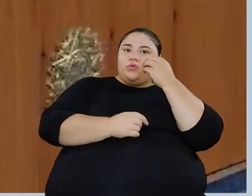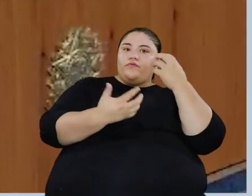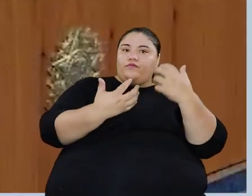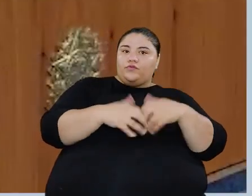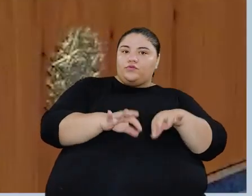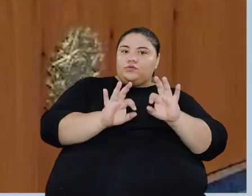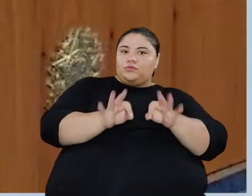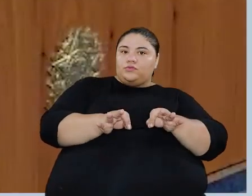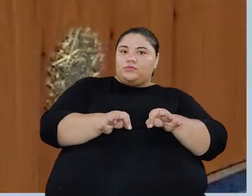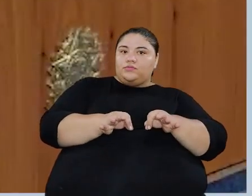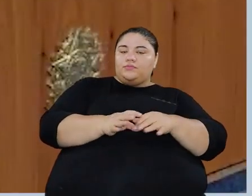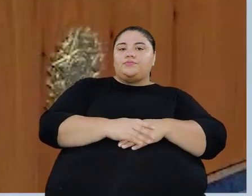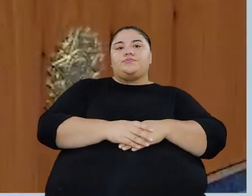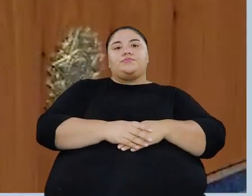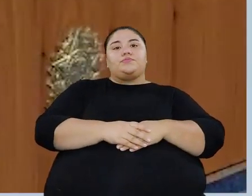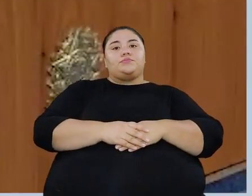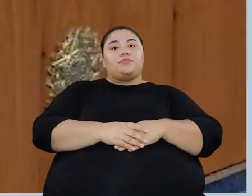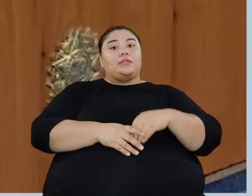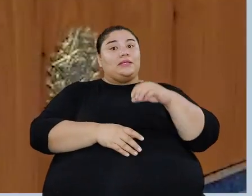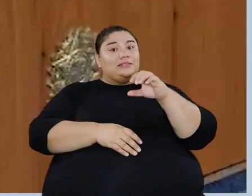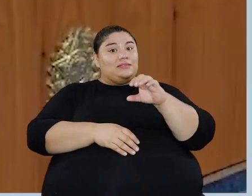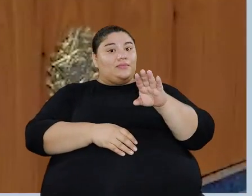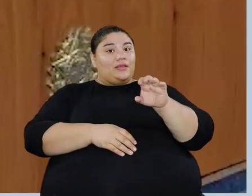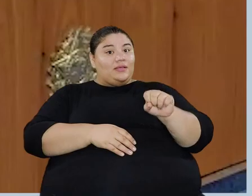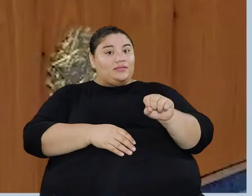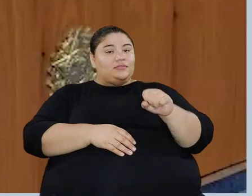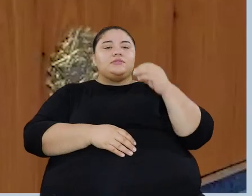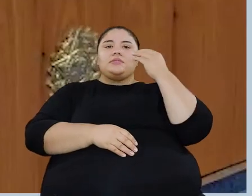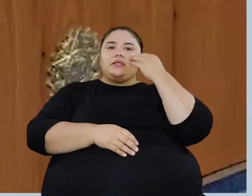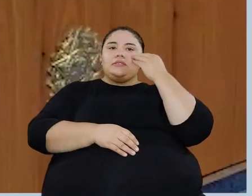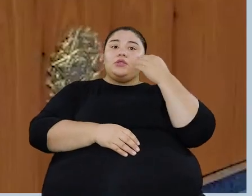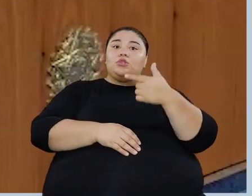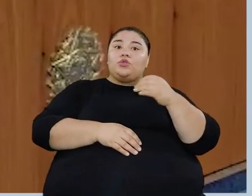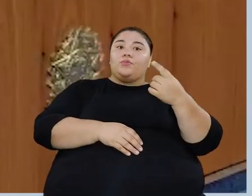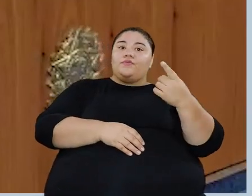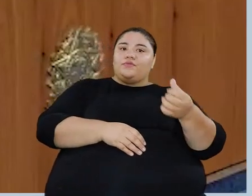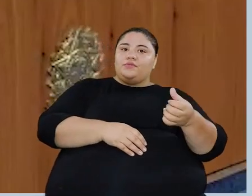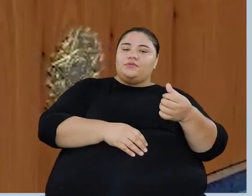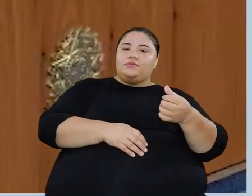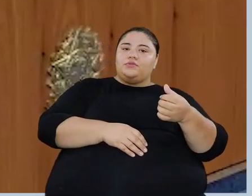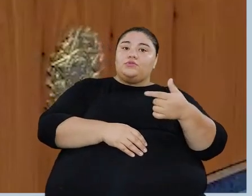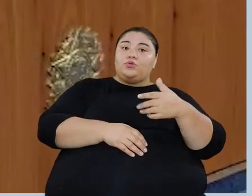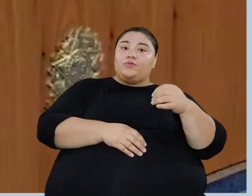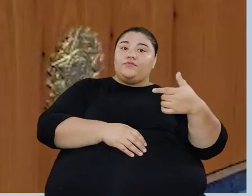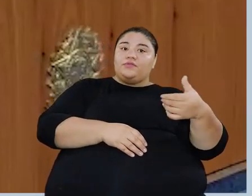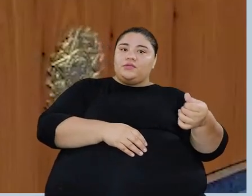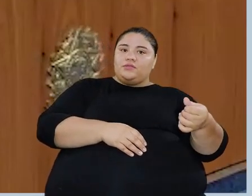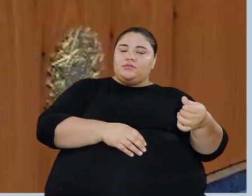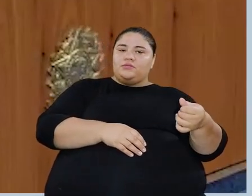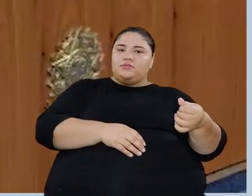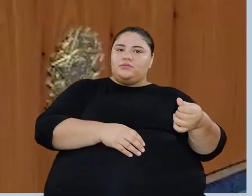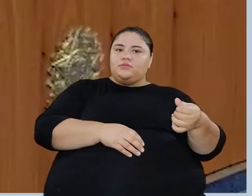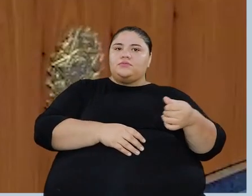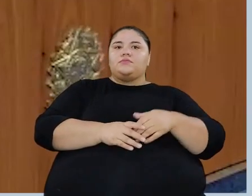na prática. Para a CBS, será testado em 2026. Não, eu estou dizendo aqui a previsão do artigo